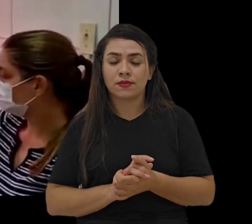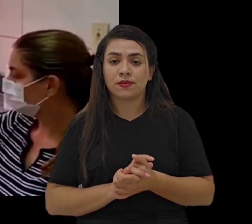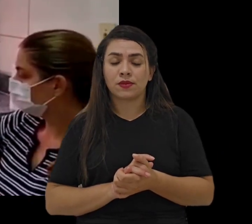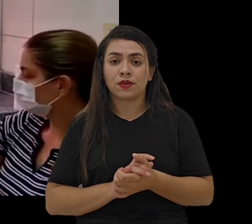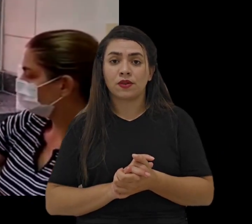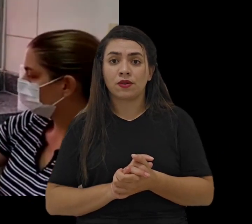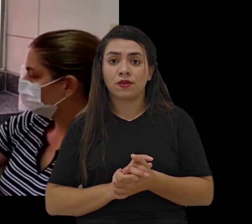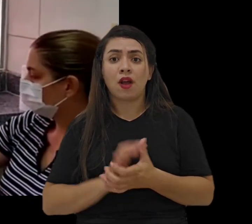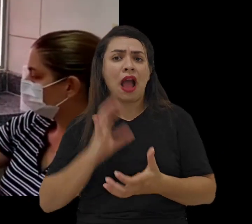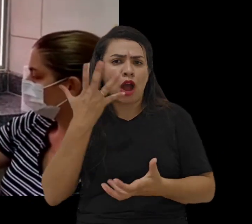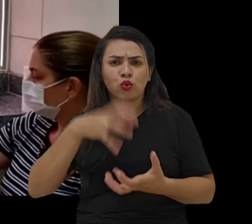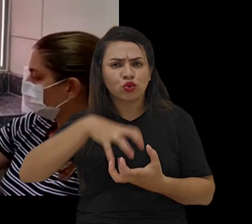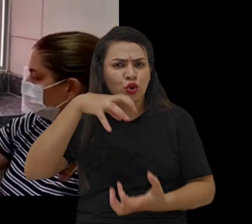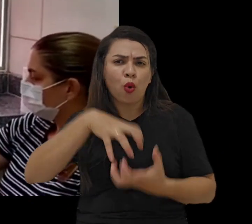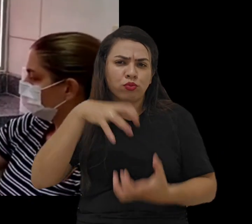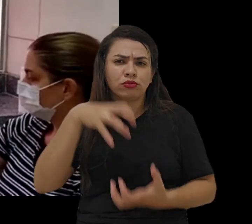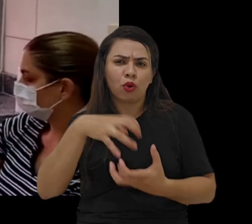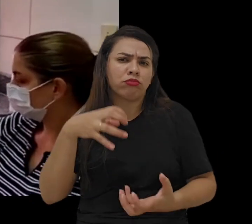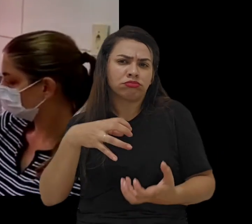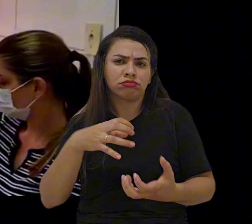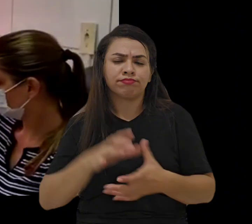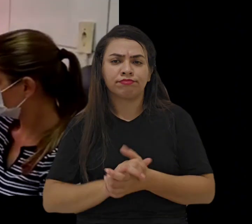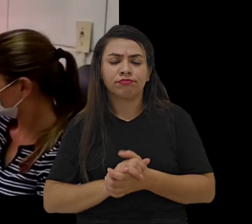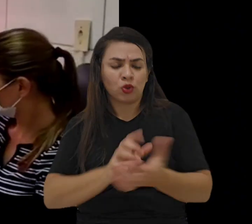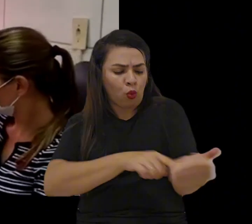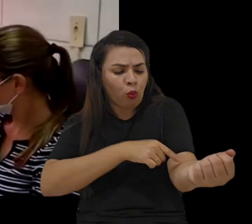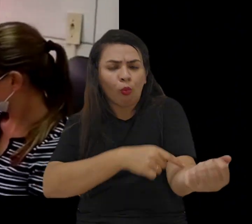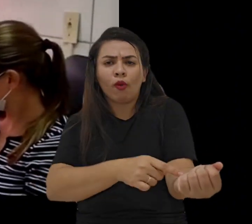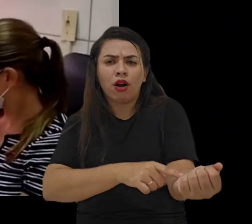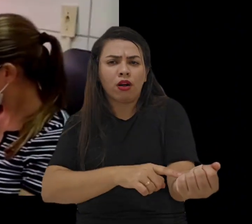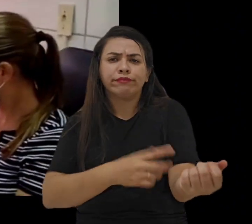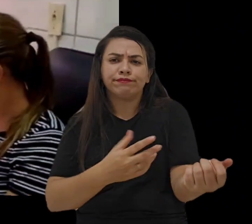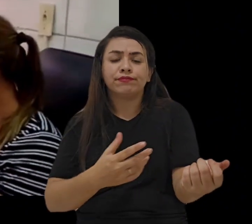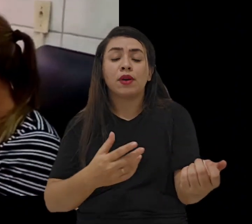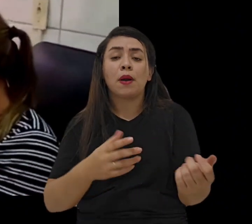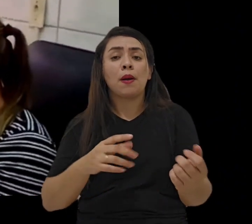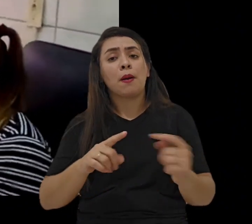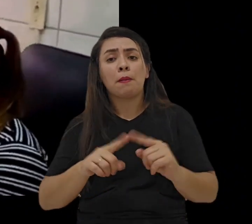todo organizado aqui, agora a gente vai iniciar a fazer a coleta.